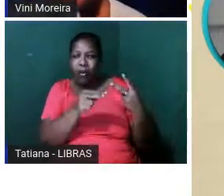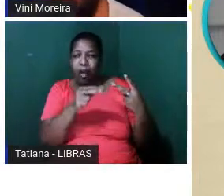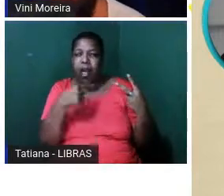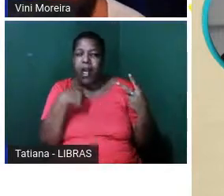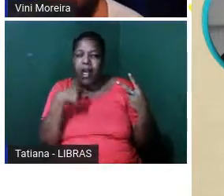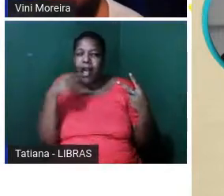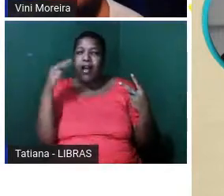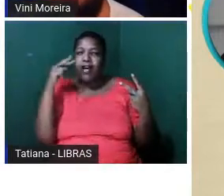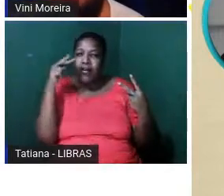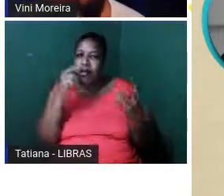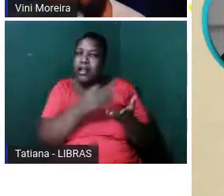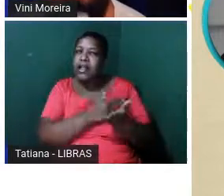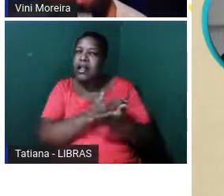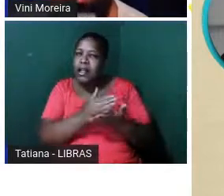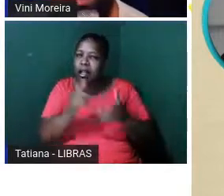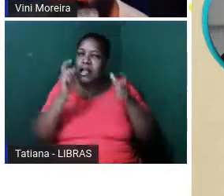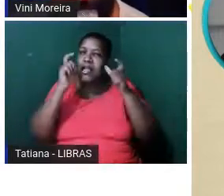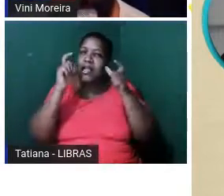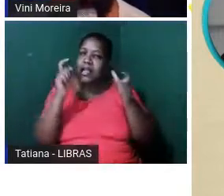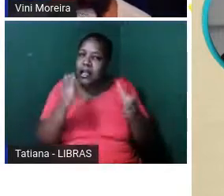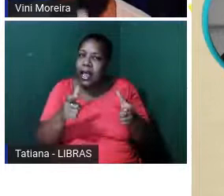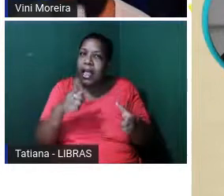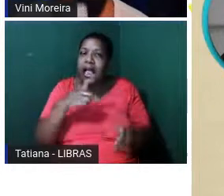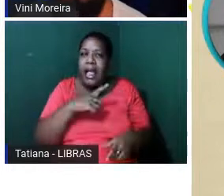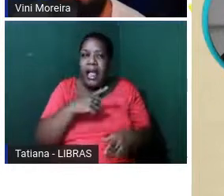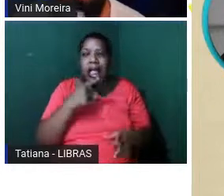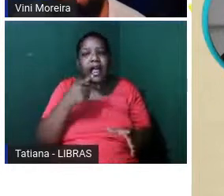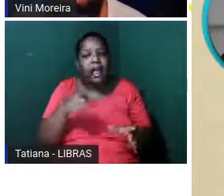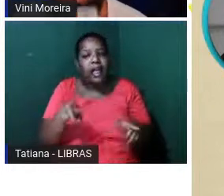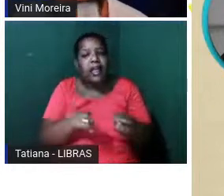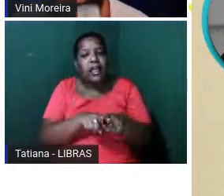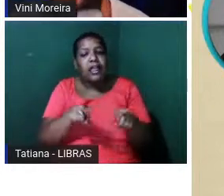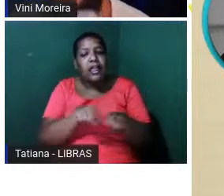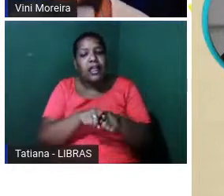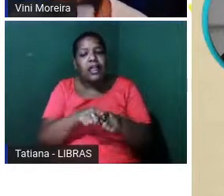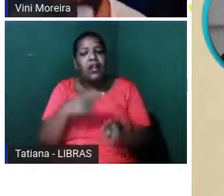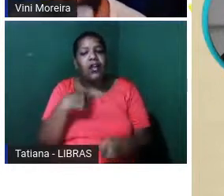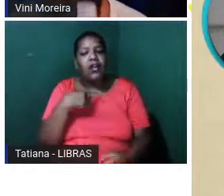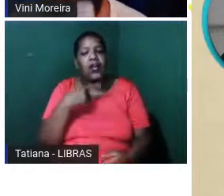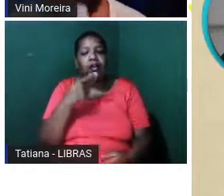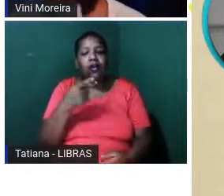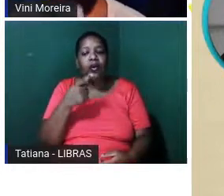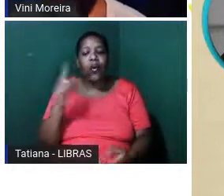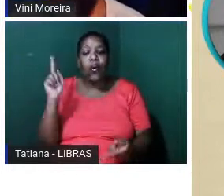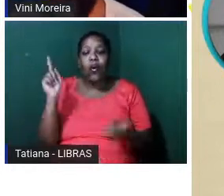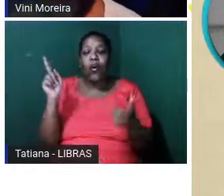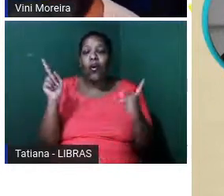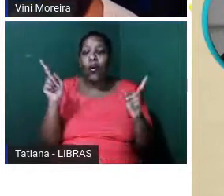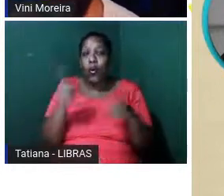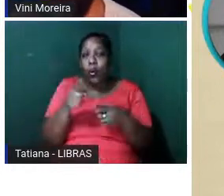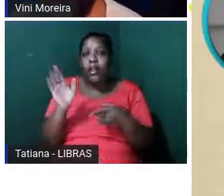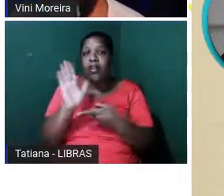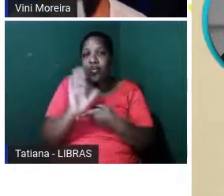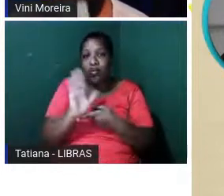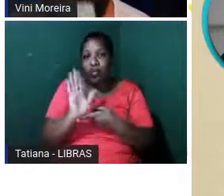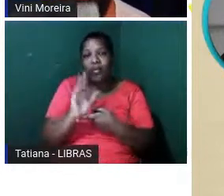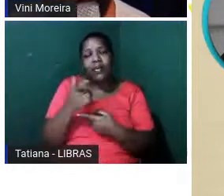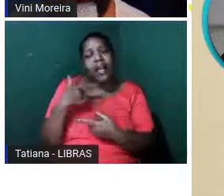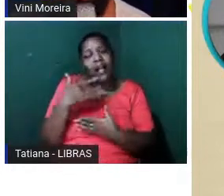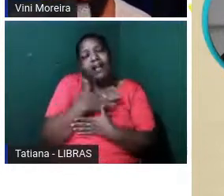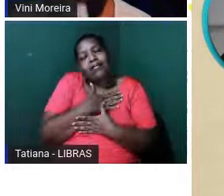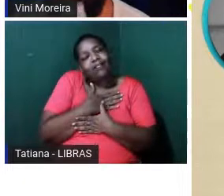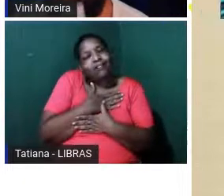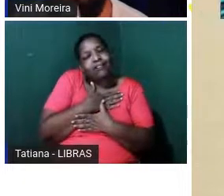ali que tem um início muito interessante que me baixar papa e quantas vezes Bonitas são coisas que eu fiz os meus xodozinhos